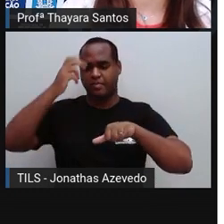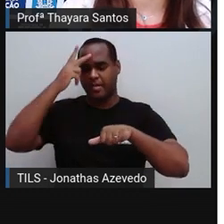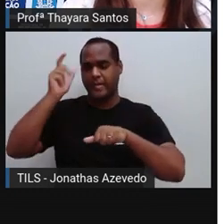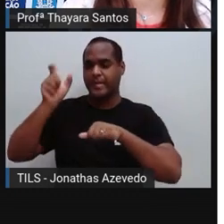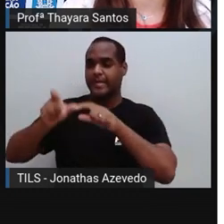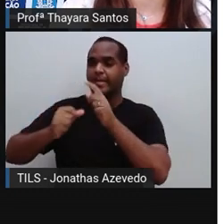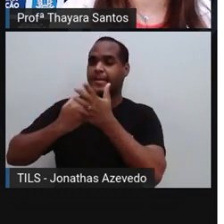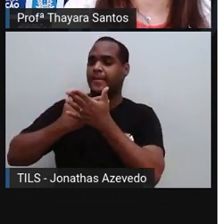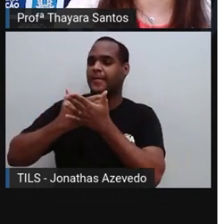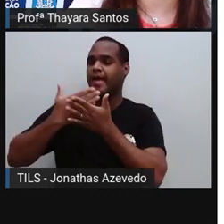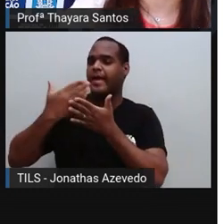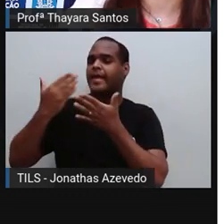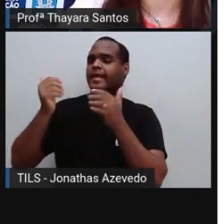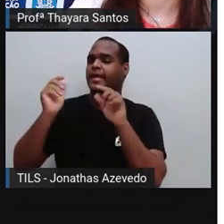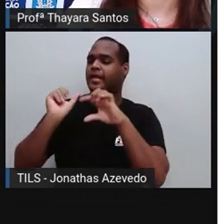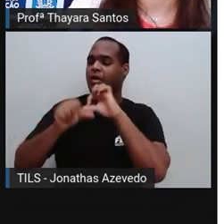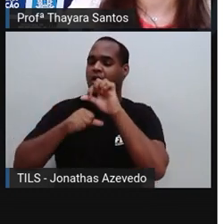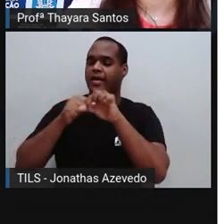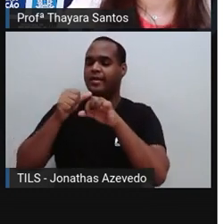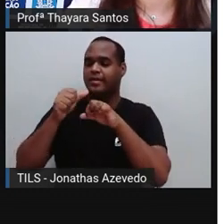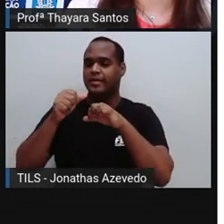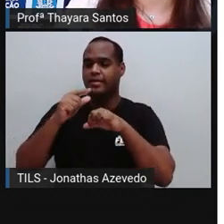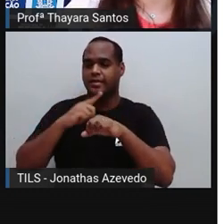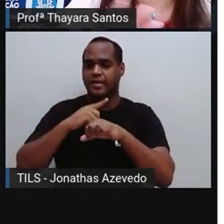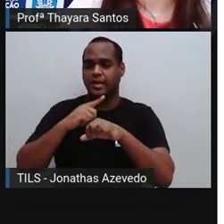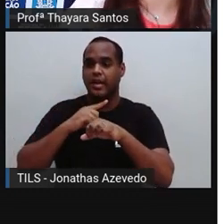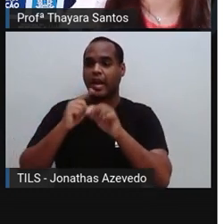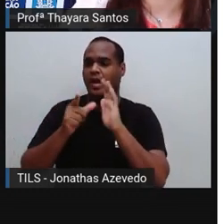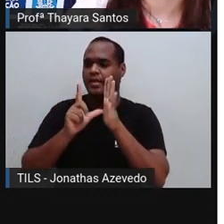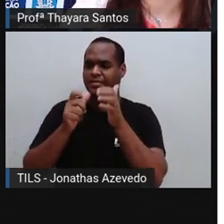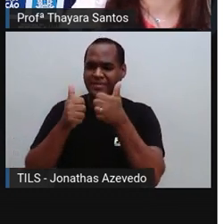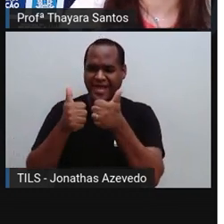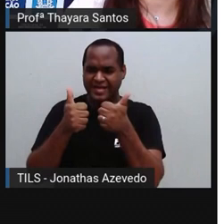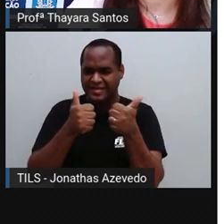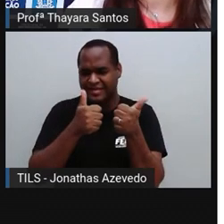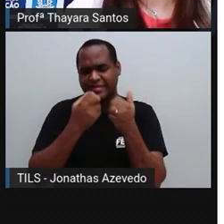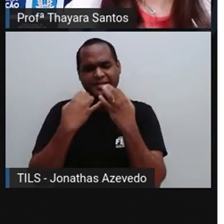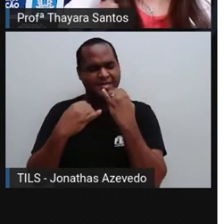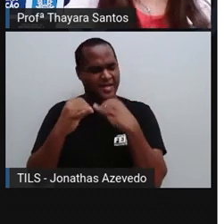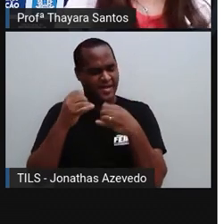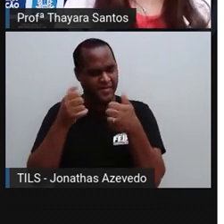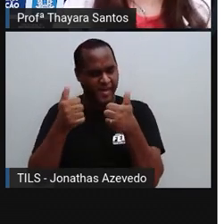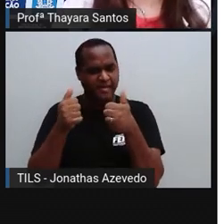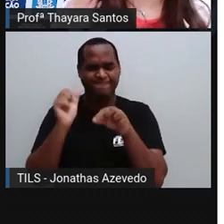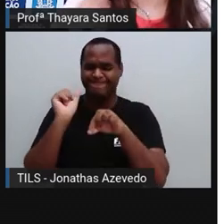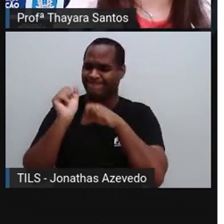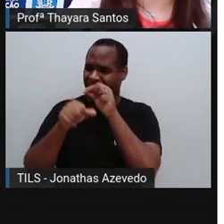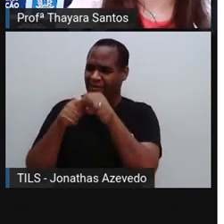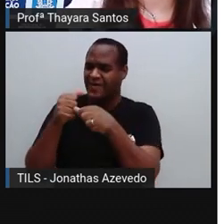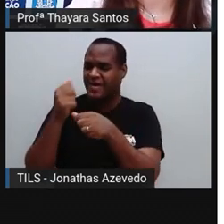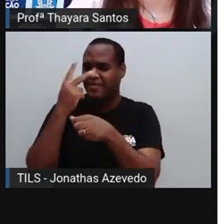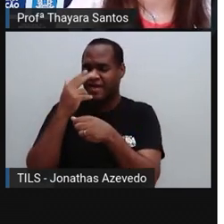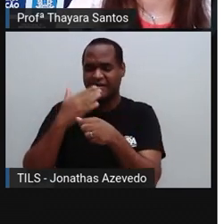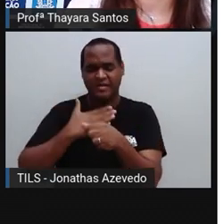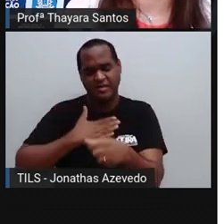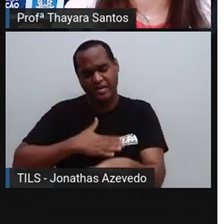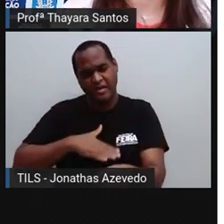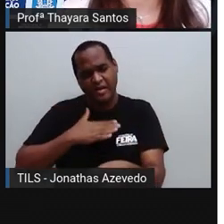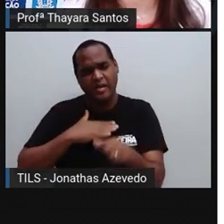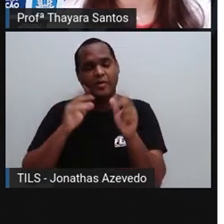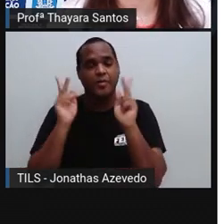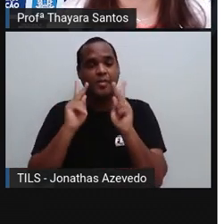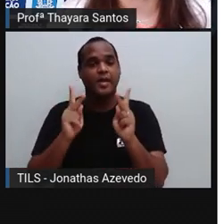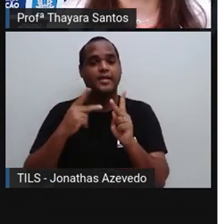ter um efeito contrário. Antes ele estava muito cheio de energia, agora ele passa a ficar mais quieto no canto,